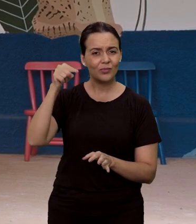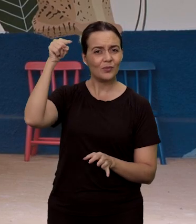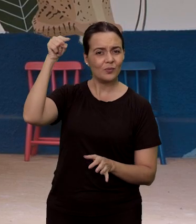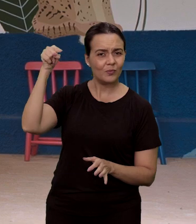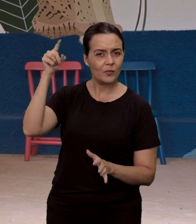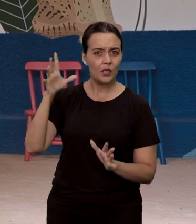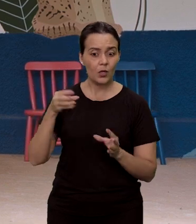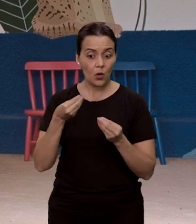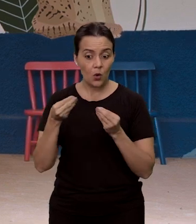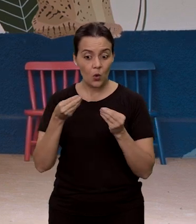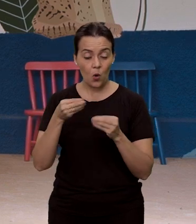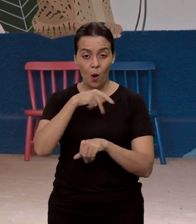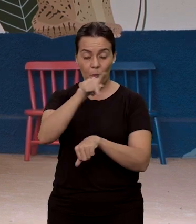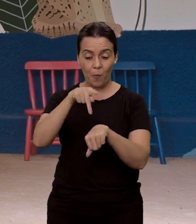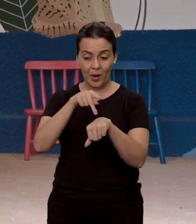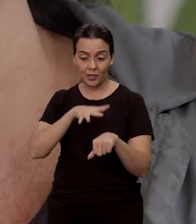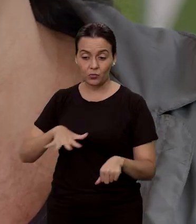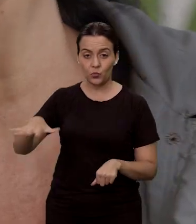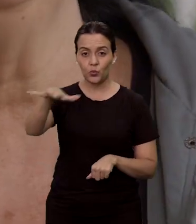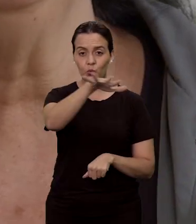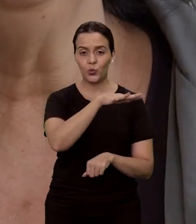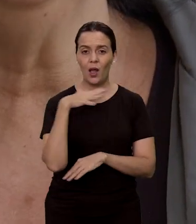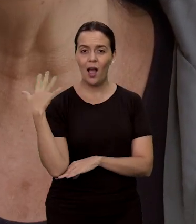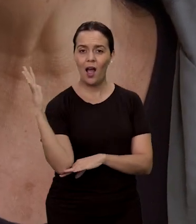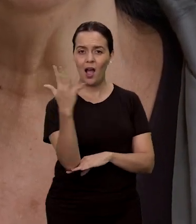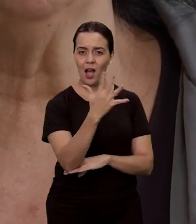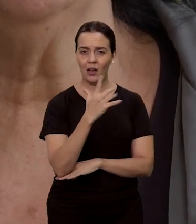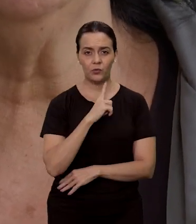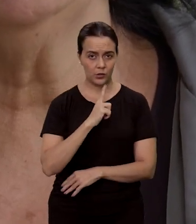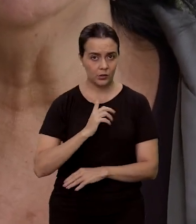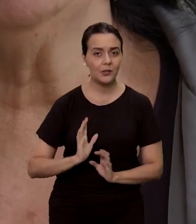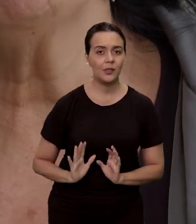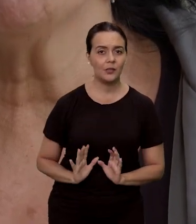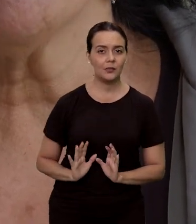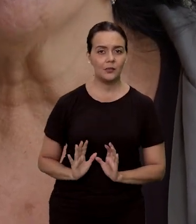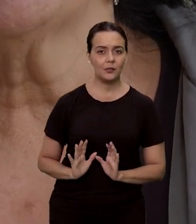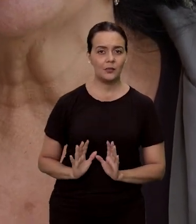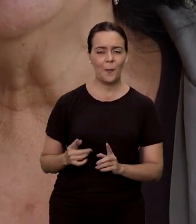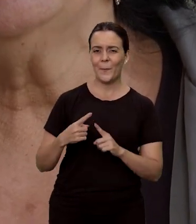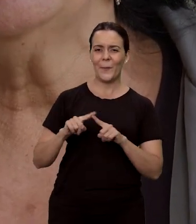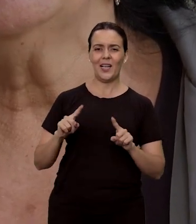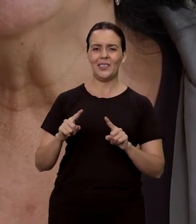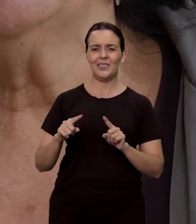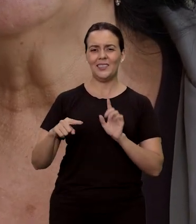da cobertura florestal do país. E tudo isso fez com que